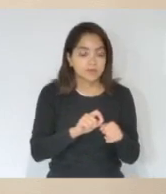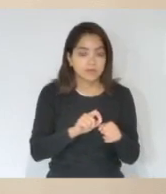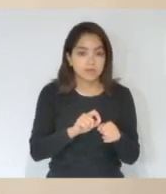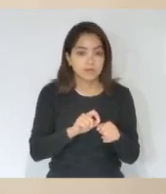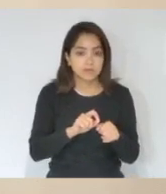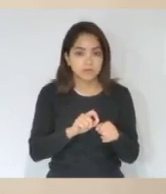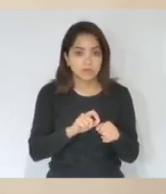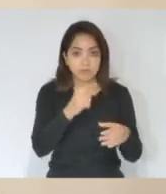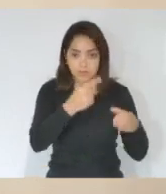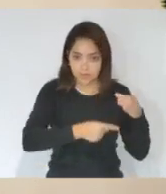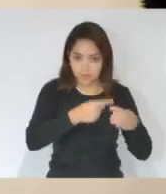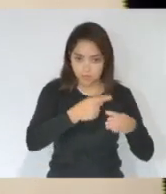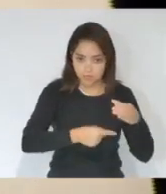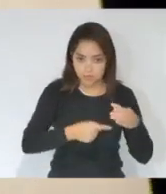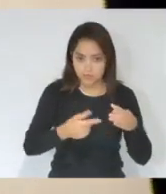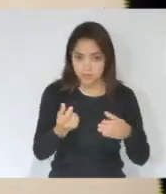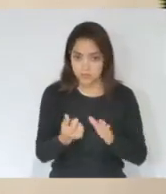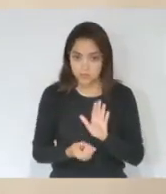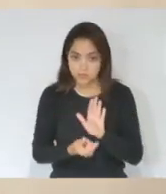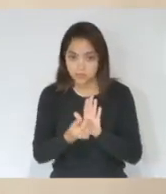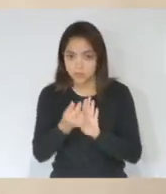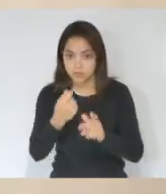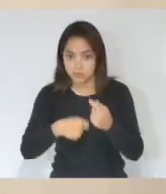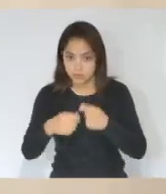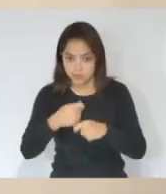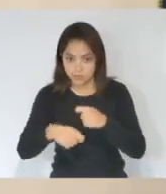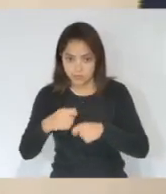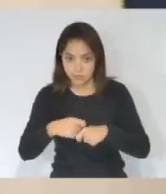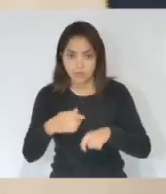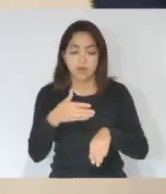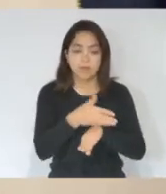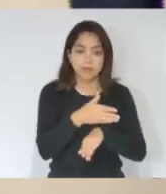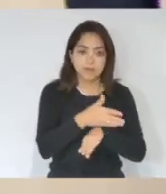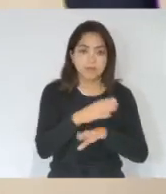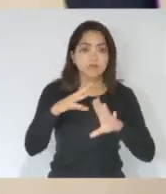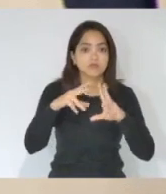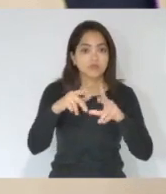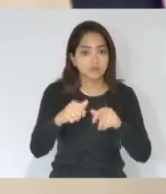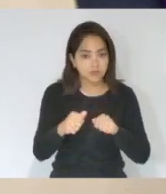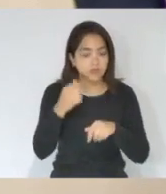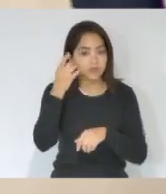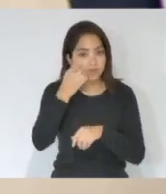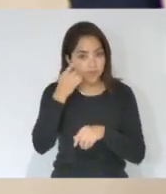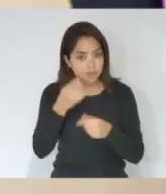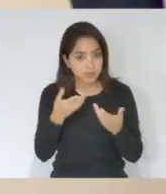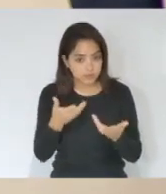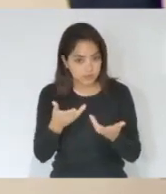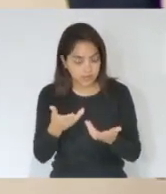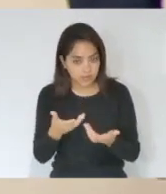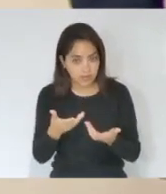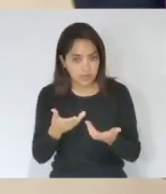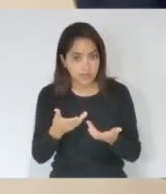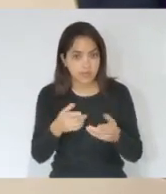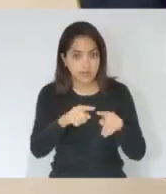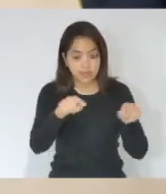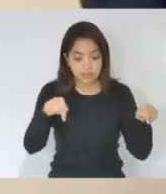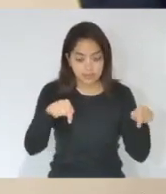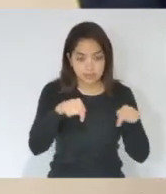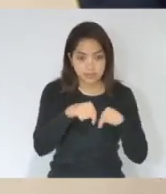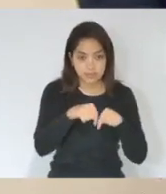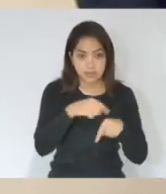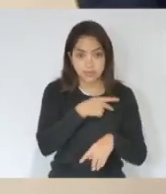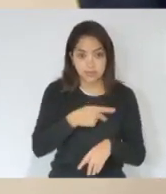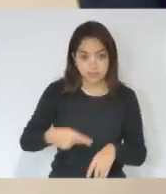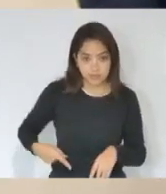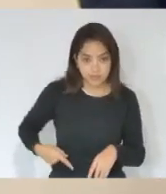pela Comissão de Finanças e com a participação de todos os deputados que desejarem participar, na sala da presidência,